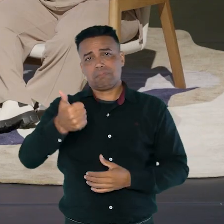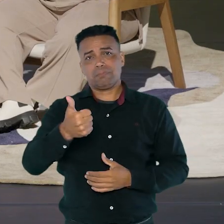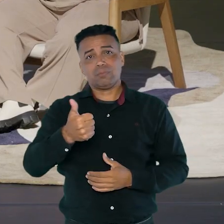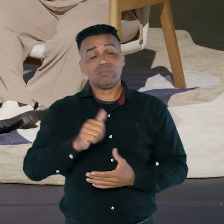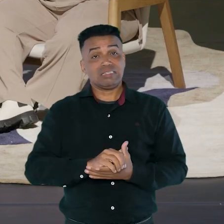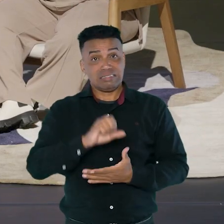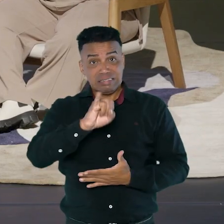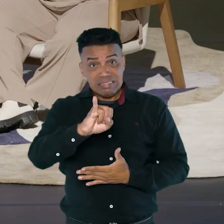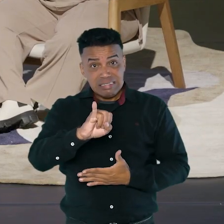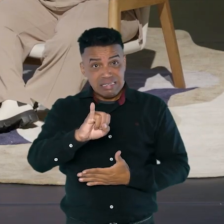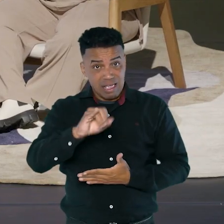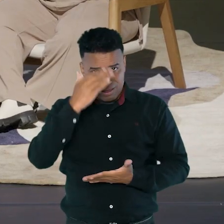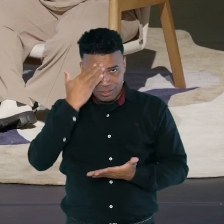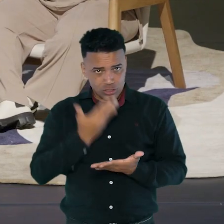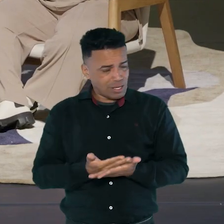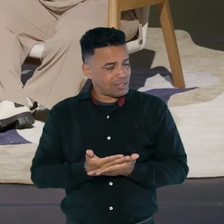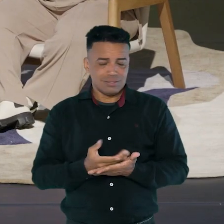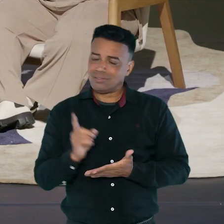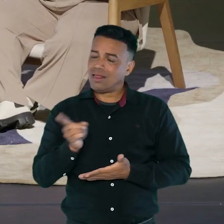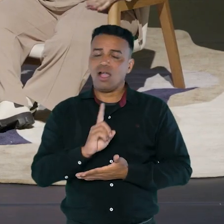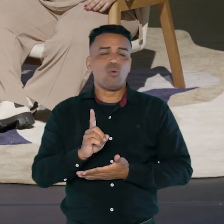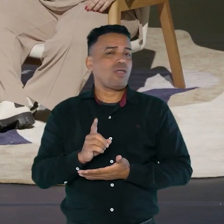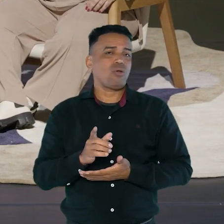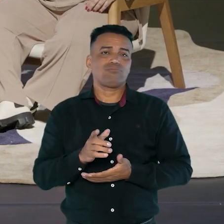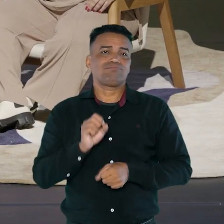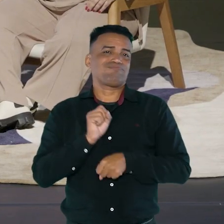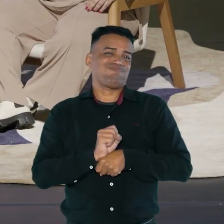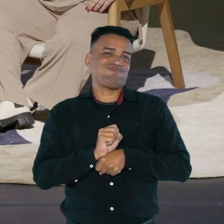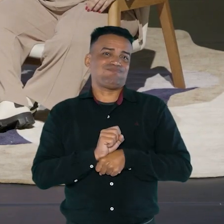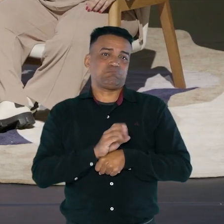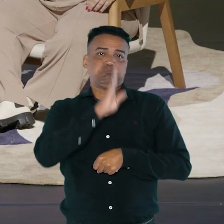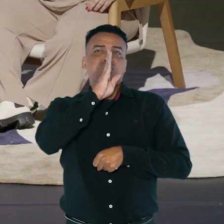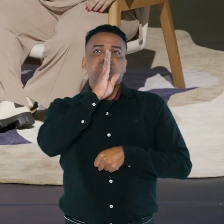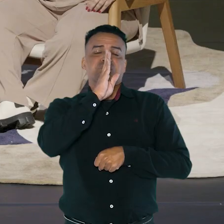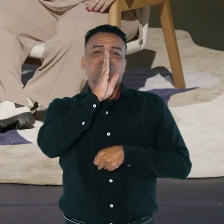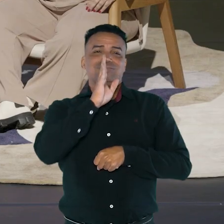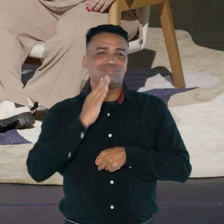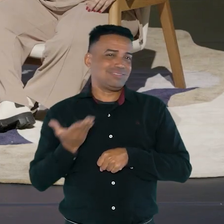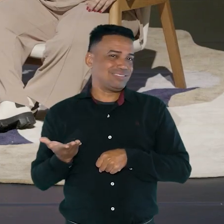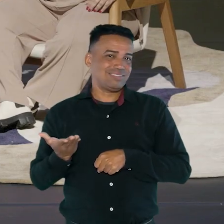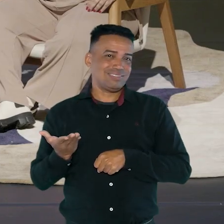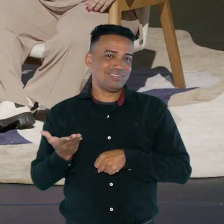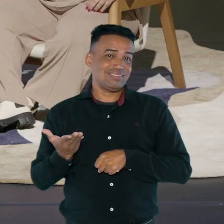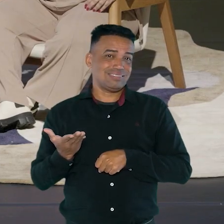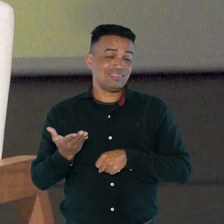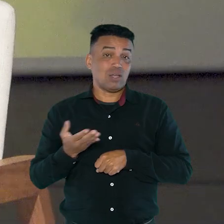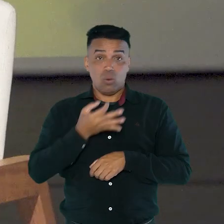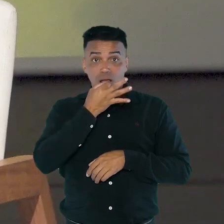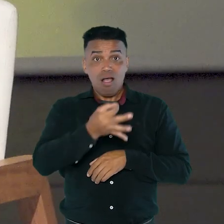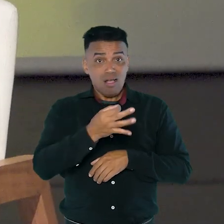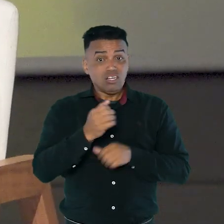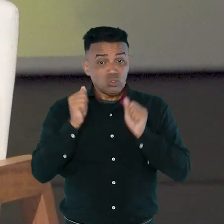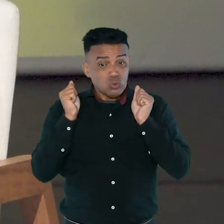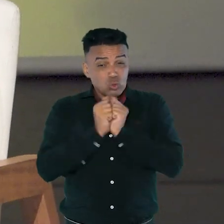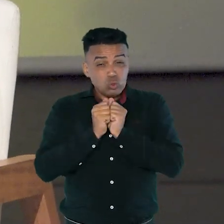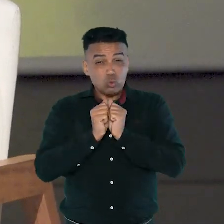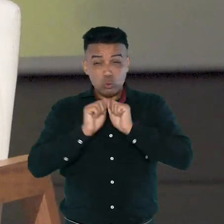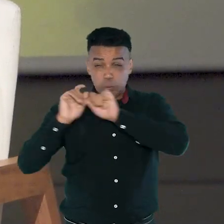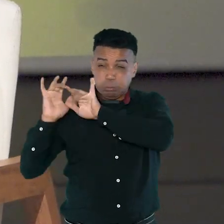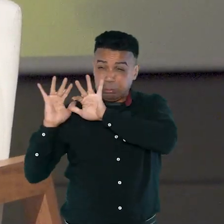Acho que se eu não acreditasse, eu não ergueria a minha voz, sabe? E acho que quando a gente está